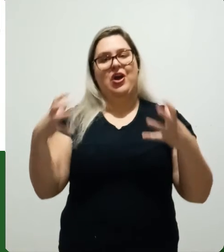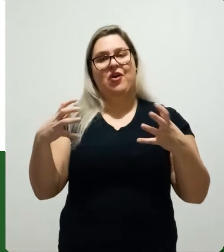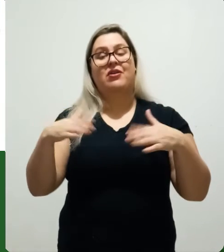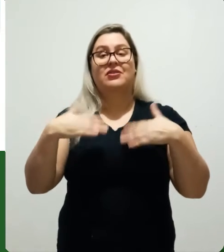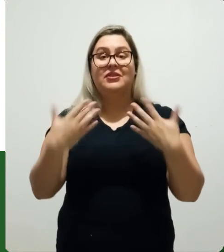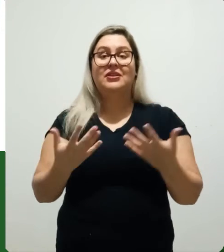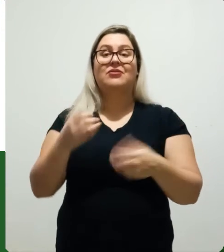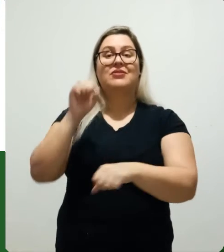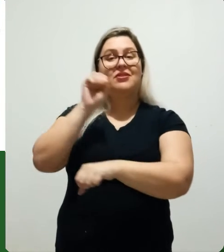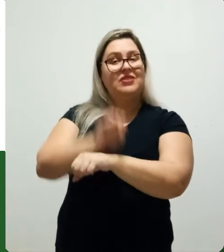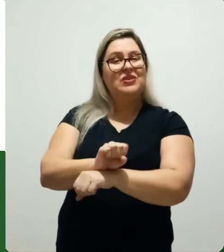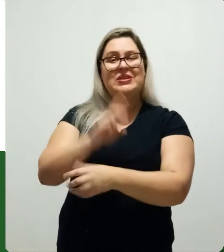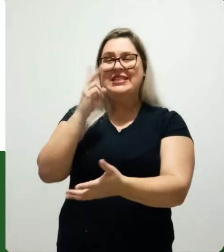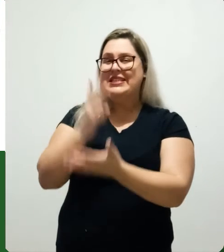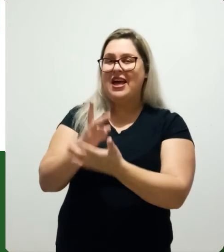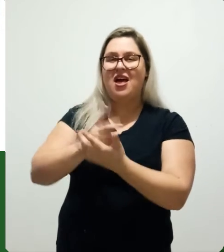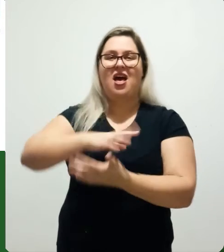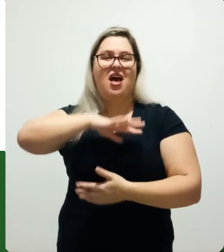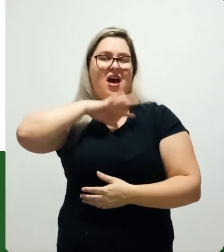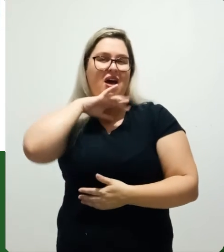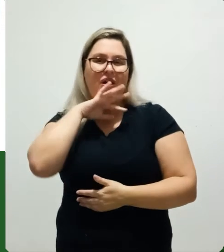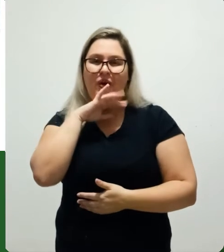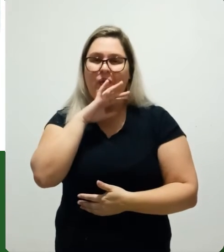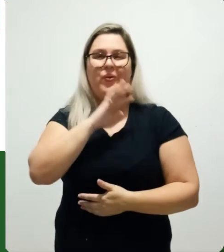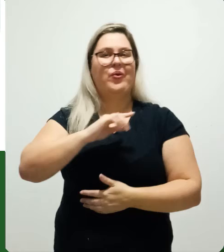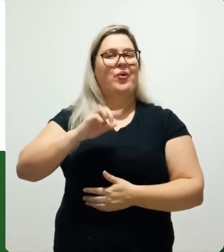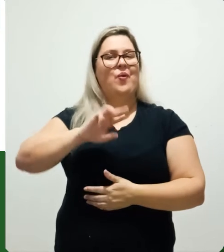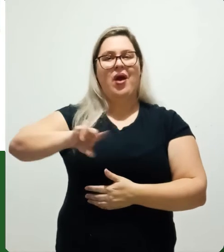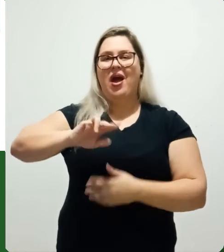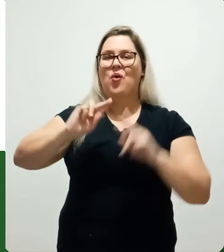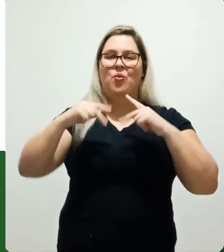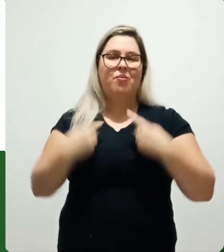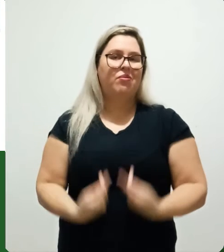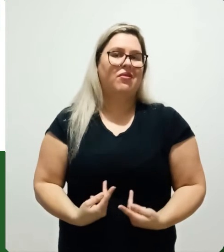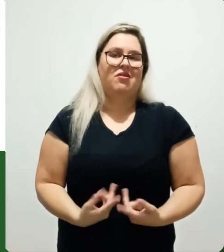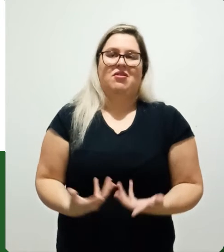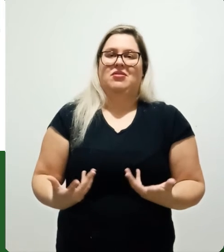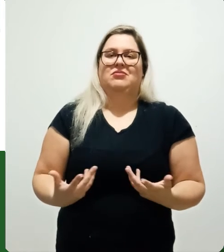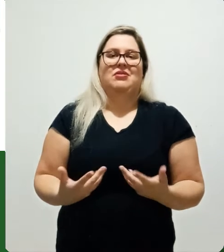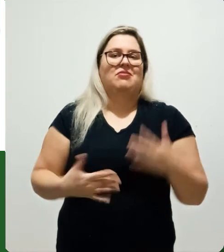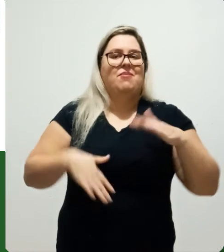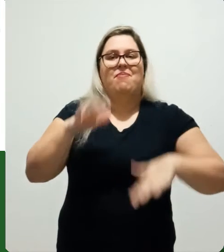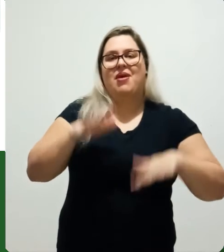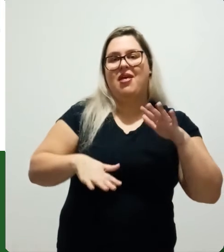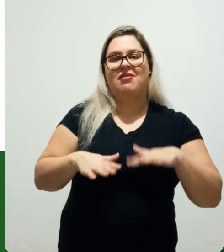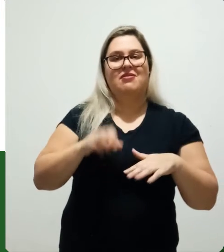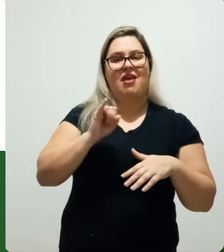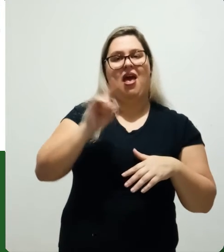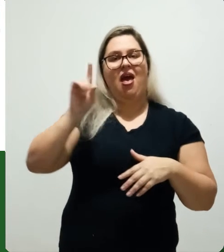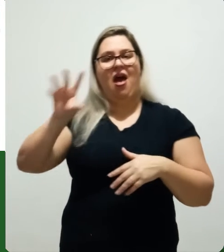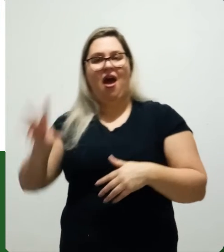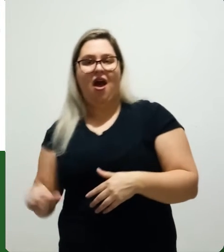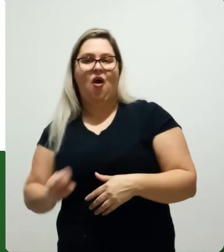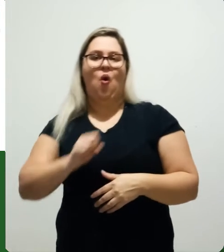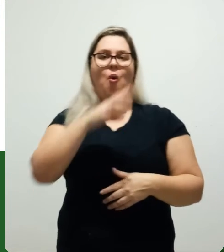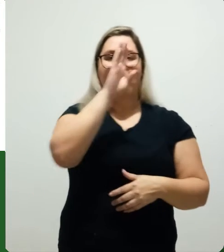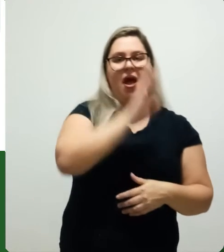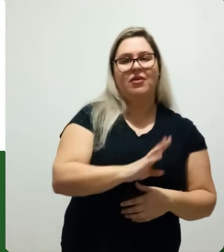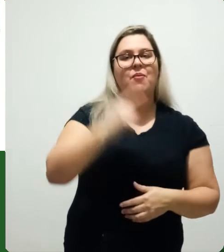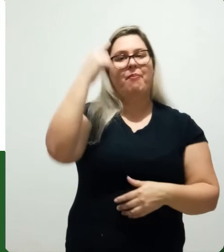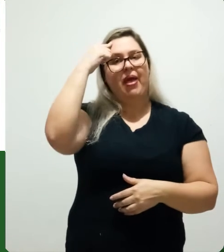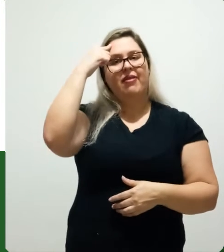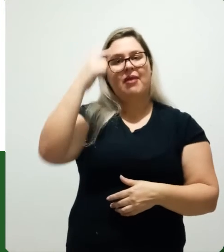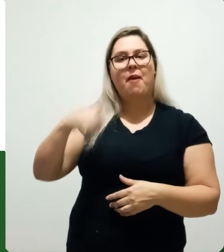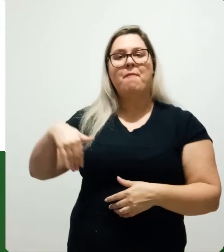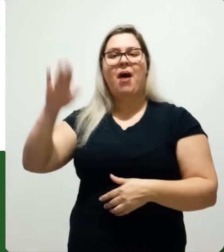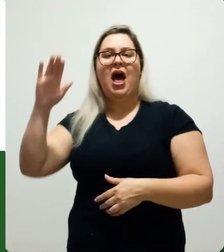querendo ou não, a escravidão ela sempre é desumana, independente se ela era na África ou era no Brasil. Então, a gente não pode em nenhum momento dizer que aqui